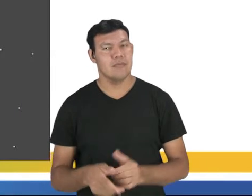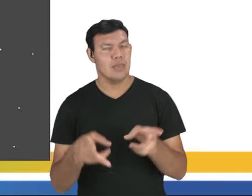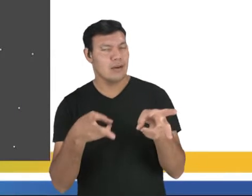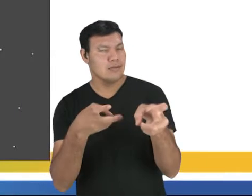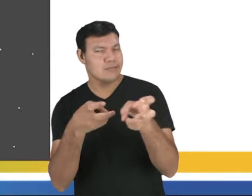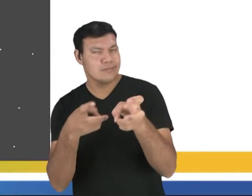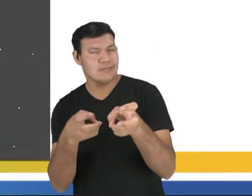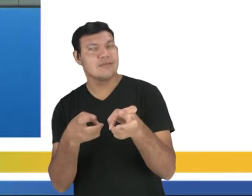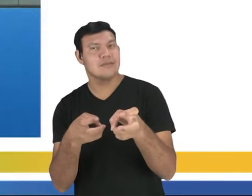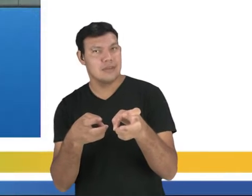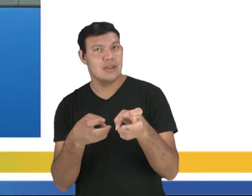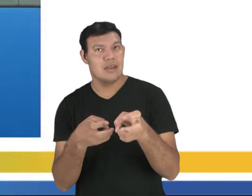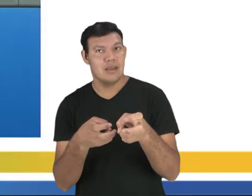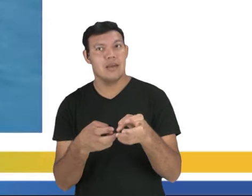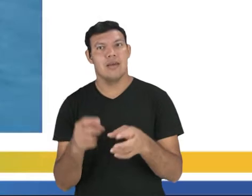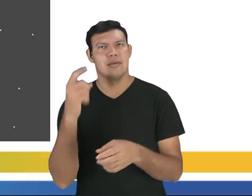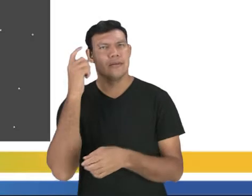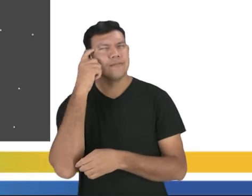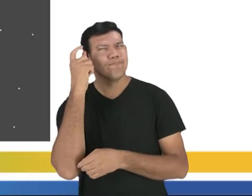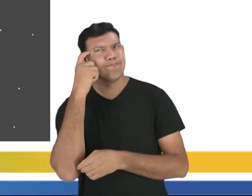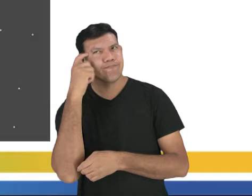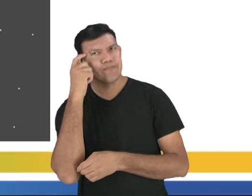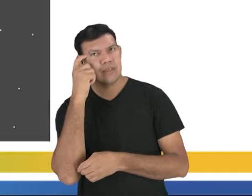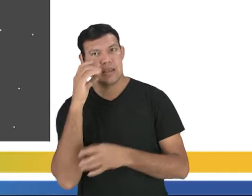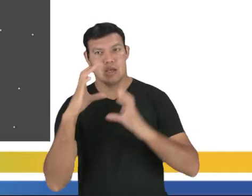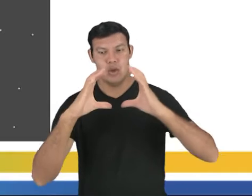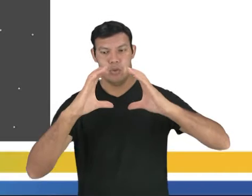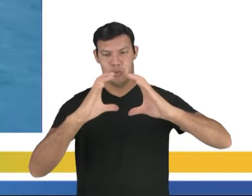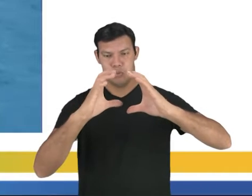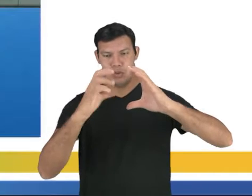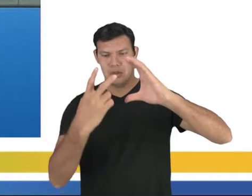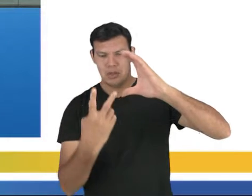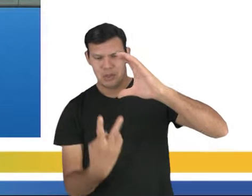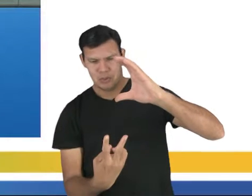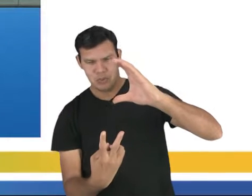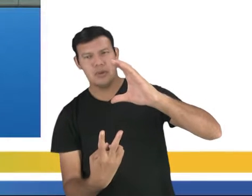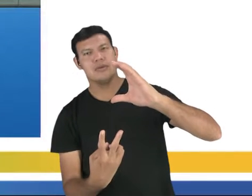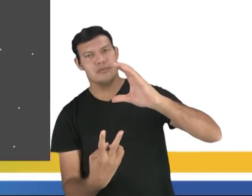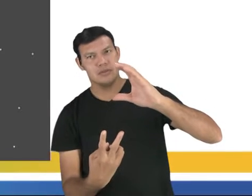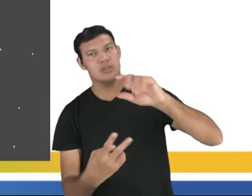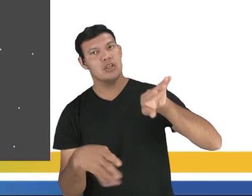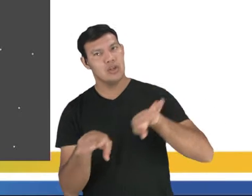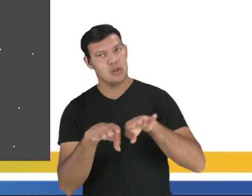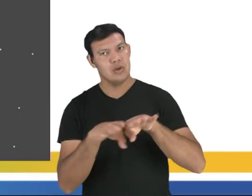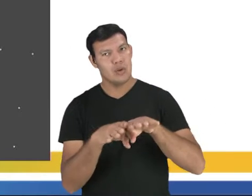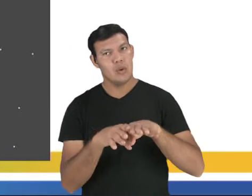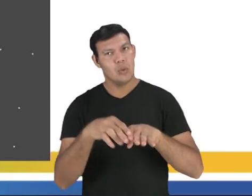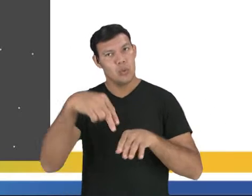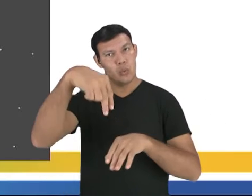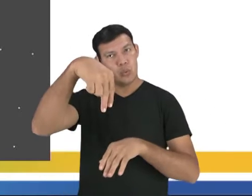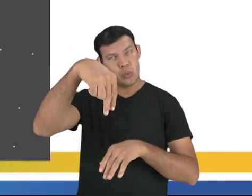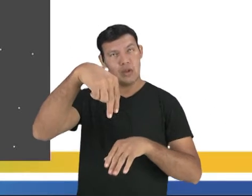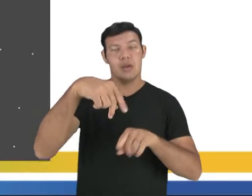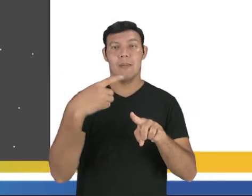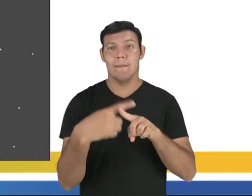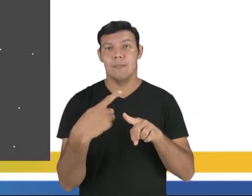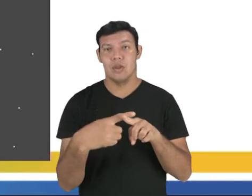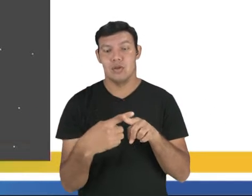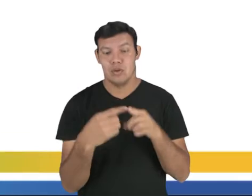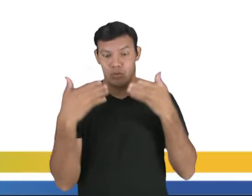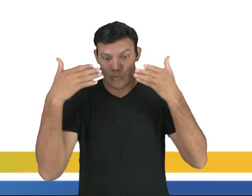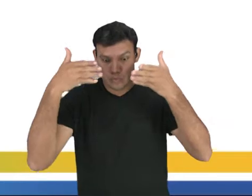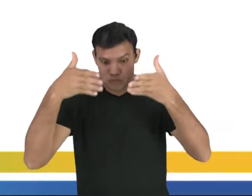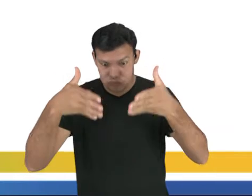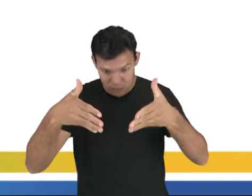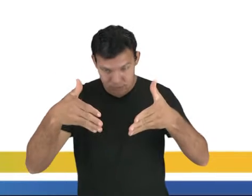percepção de que quem está embaixo, né, também está virado para cima, porque na verdade está sendo atraído para o